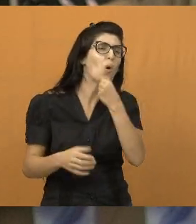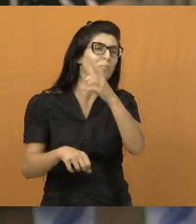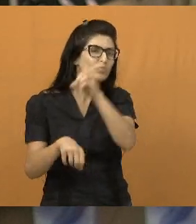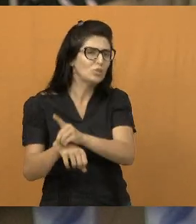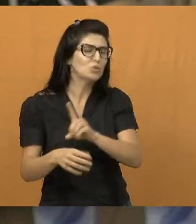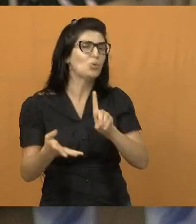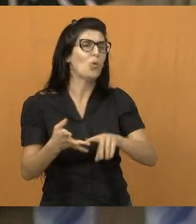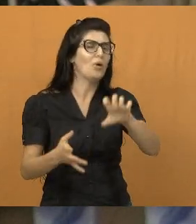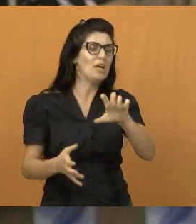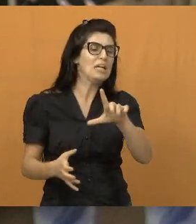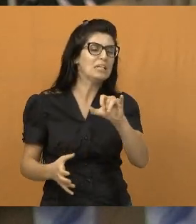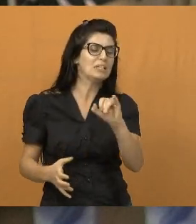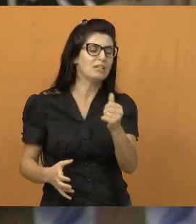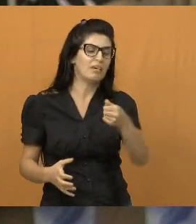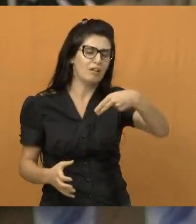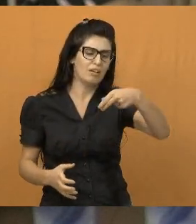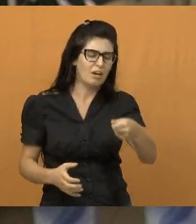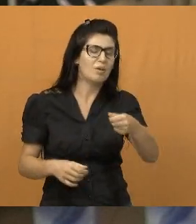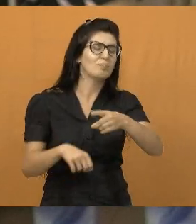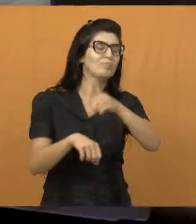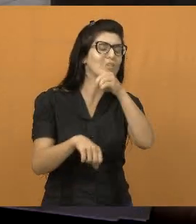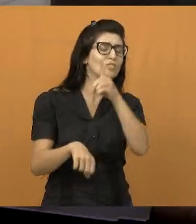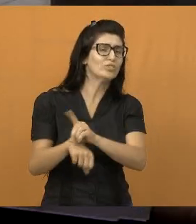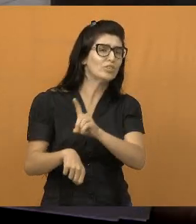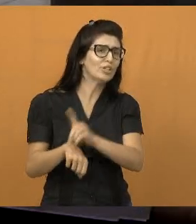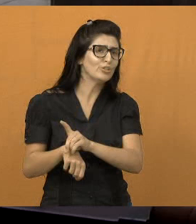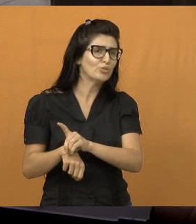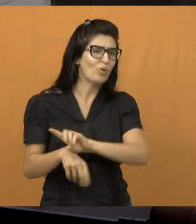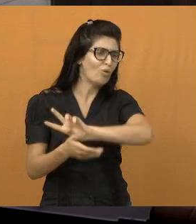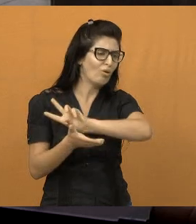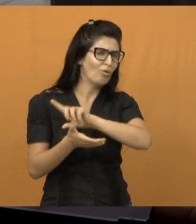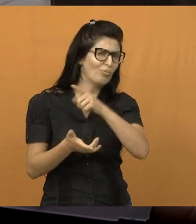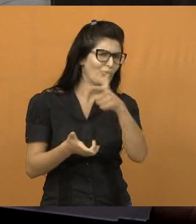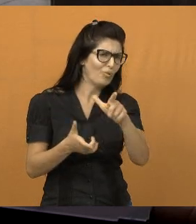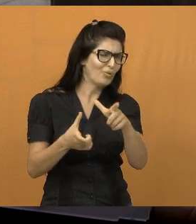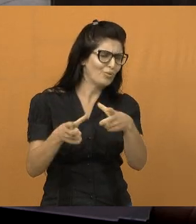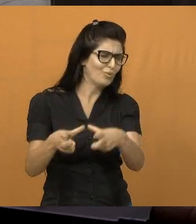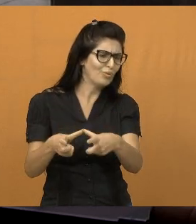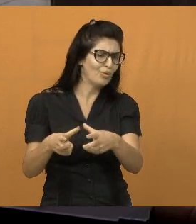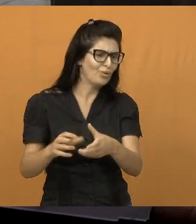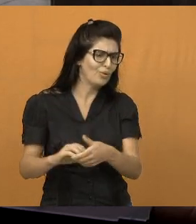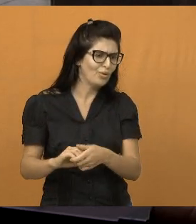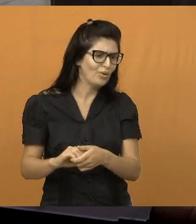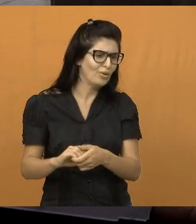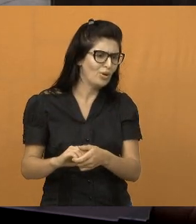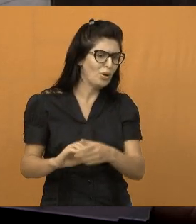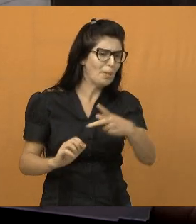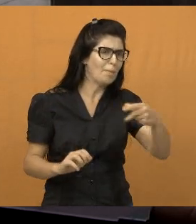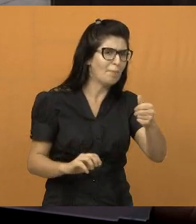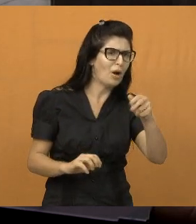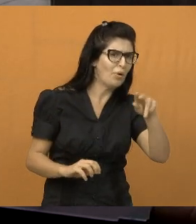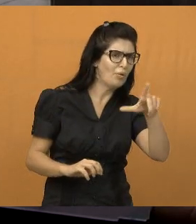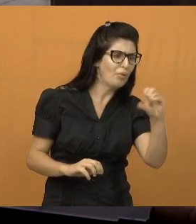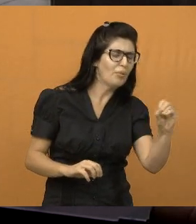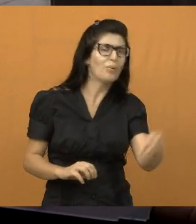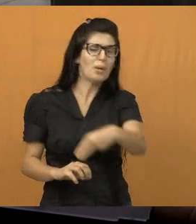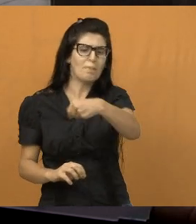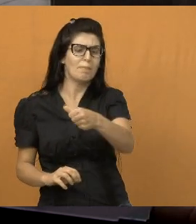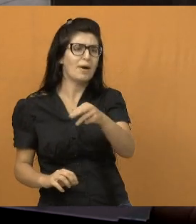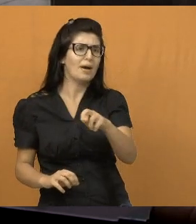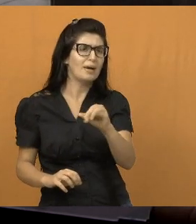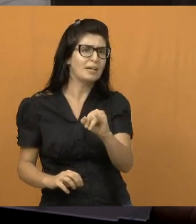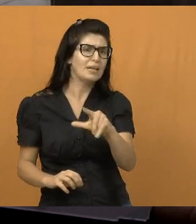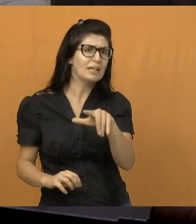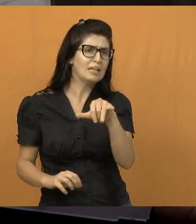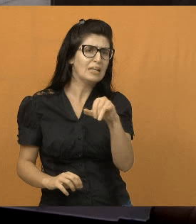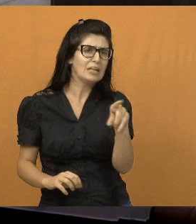a Eliana, que é diretor das especialidades, o seu Paulo na ponta, e a Marilis, que é diretora de